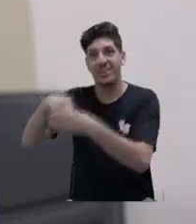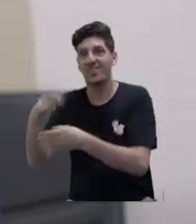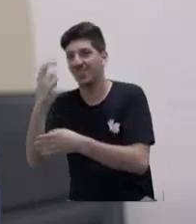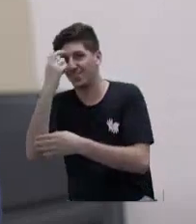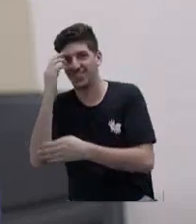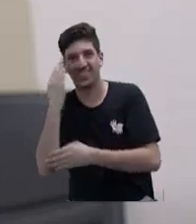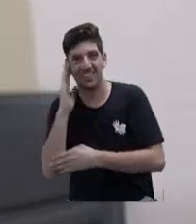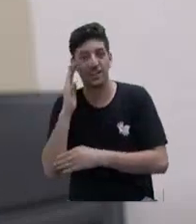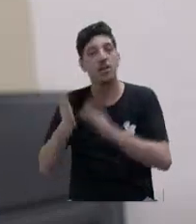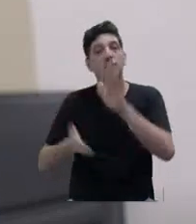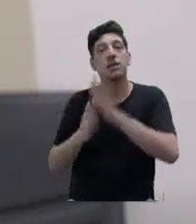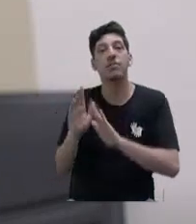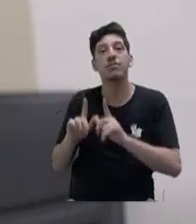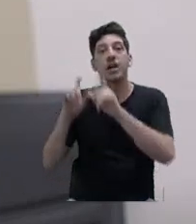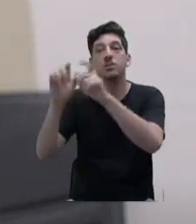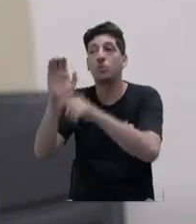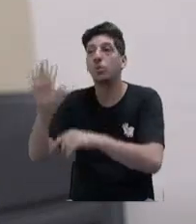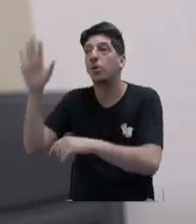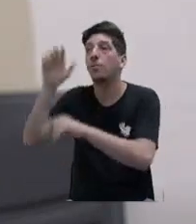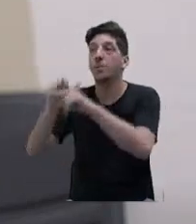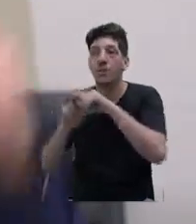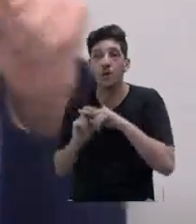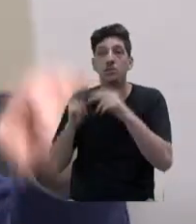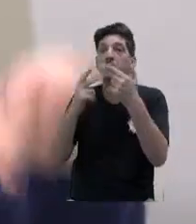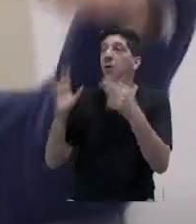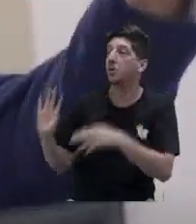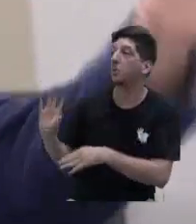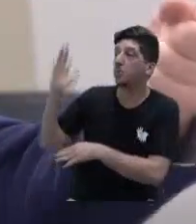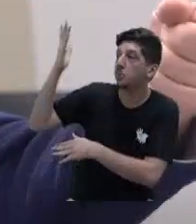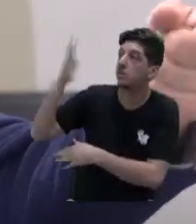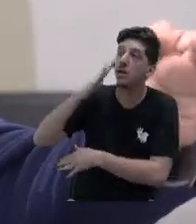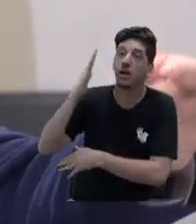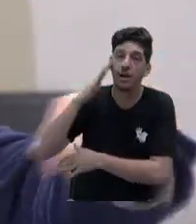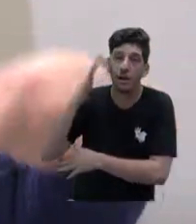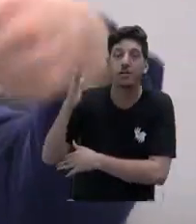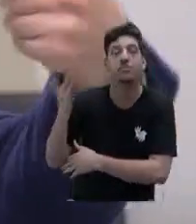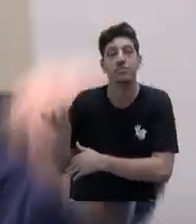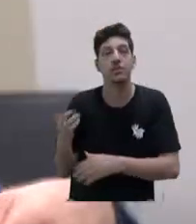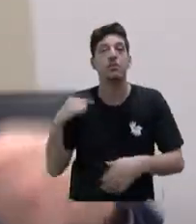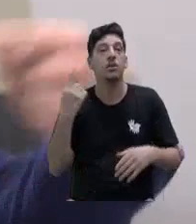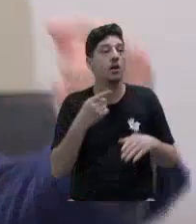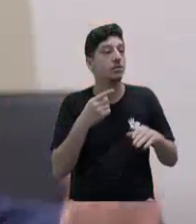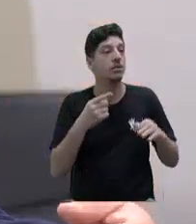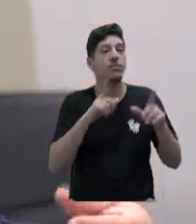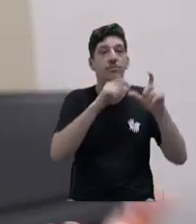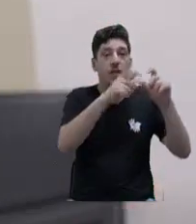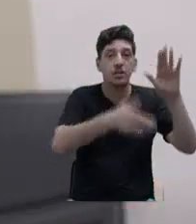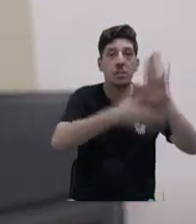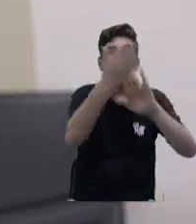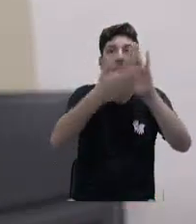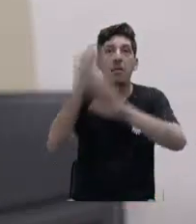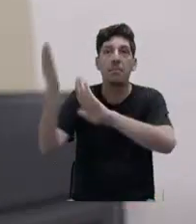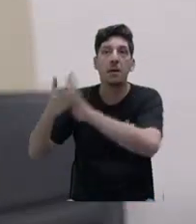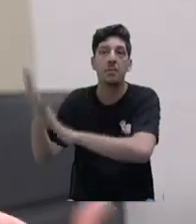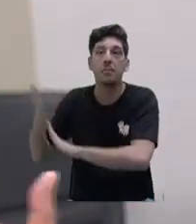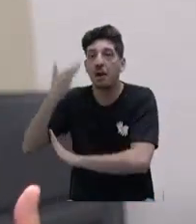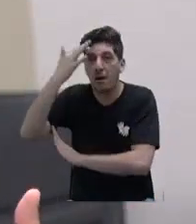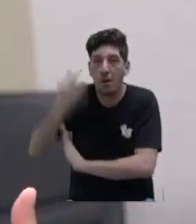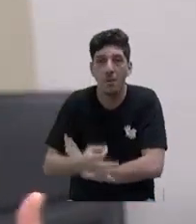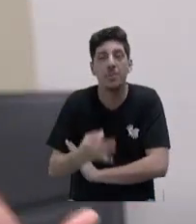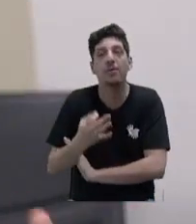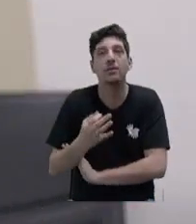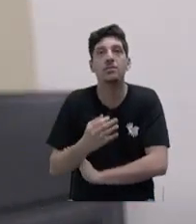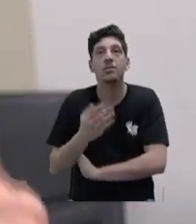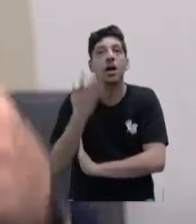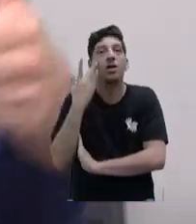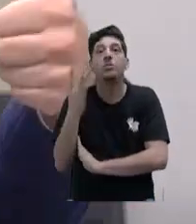viaja para a Europa por um fenômeno cultural. A gente viaja para os lugares para entender daquilo, ou seja, eu não entendo como